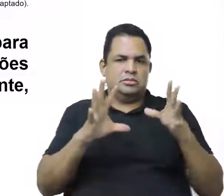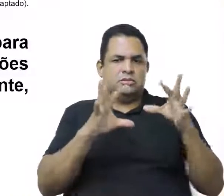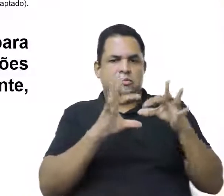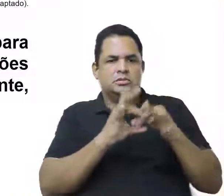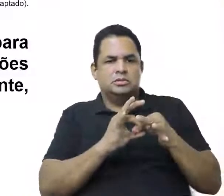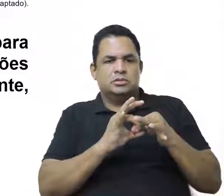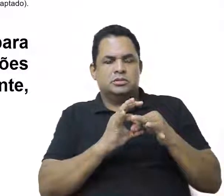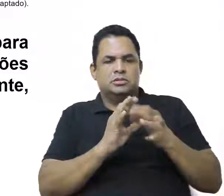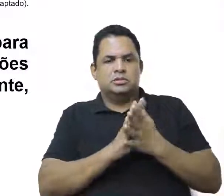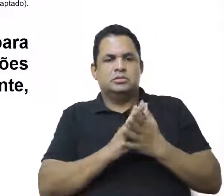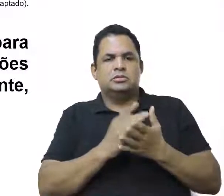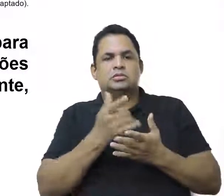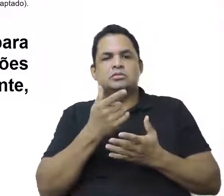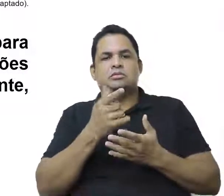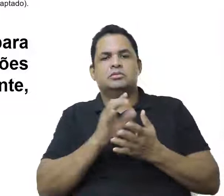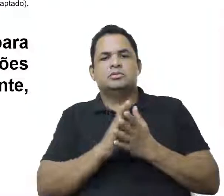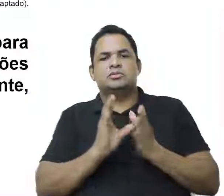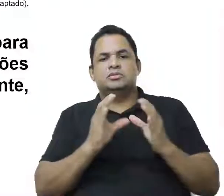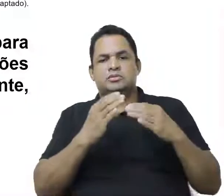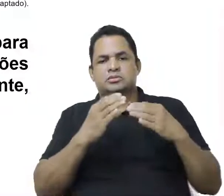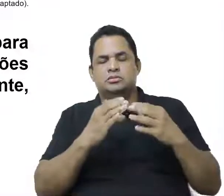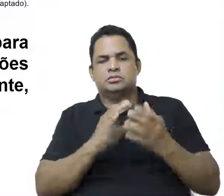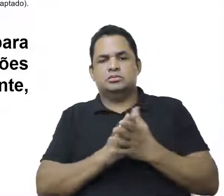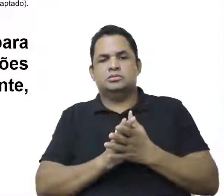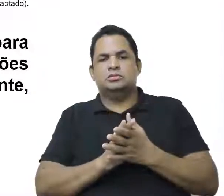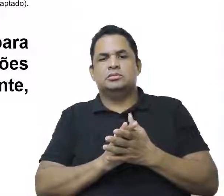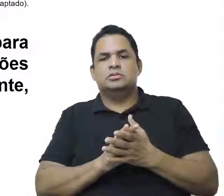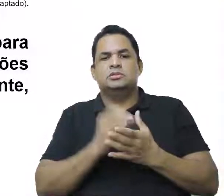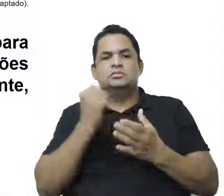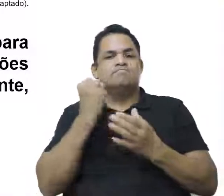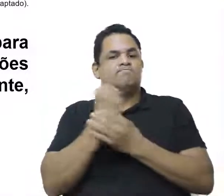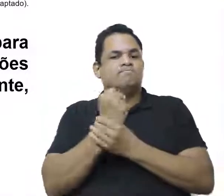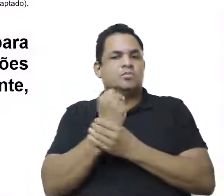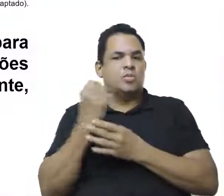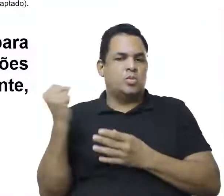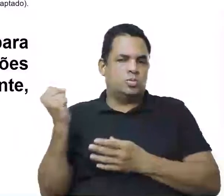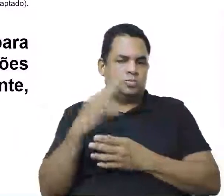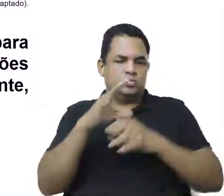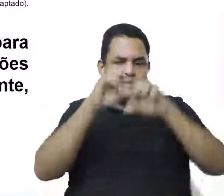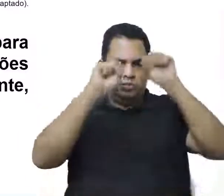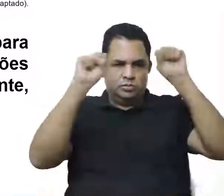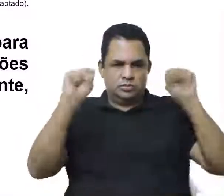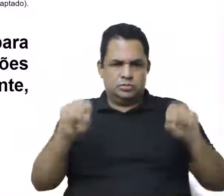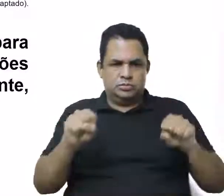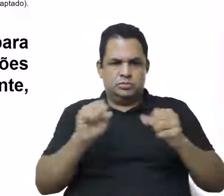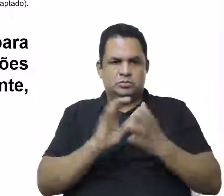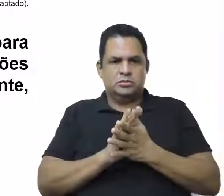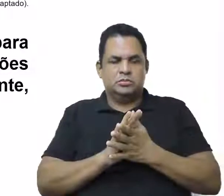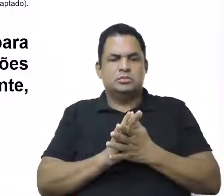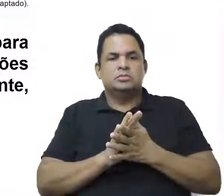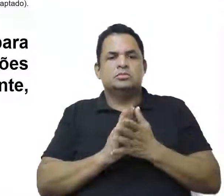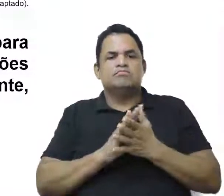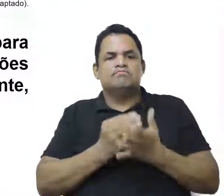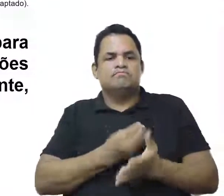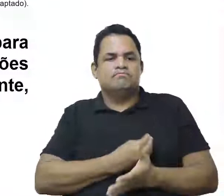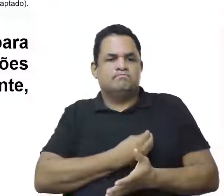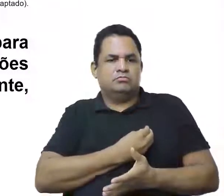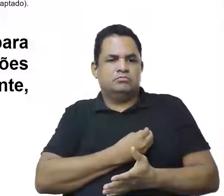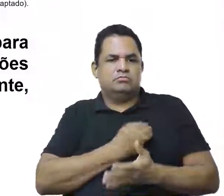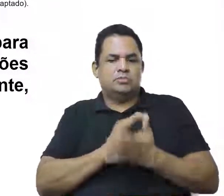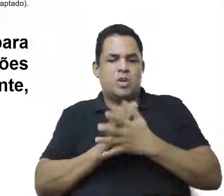né, entre as demais, unindo-as e assegurando ao novo sistema uma